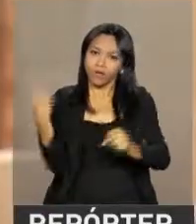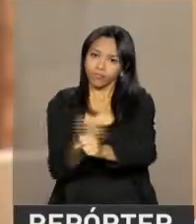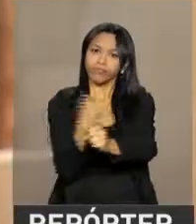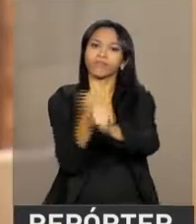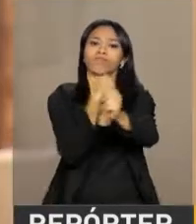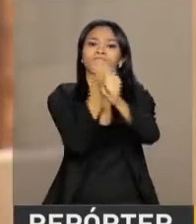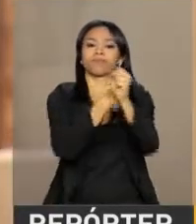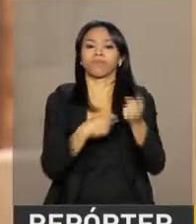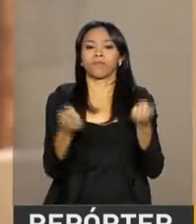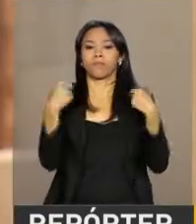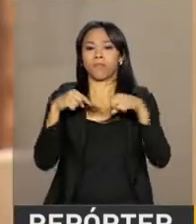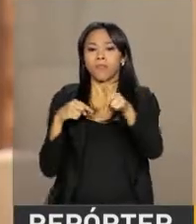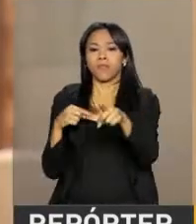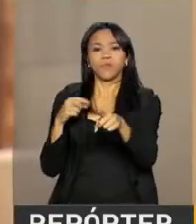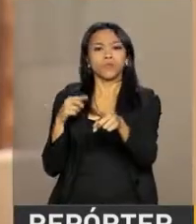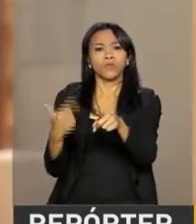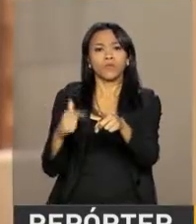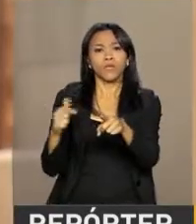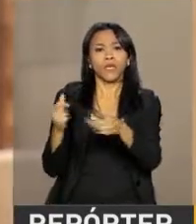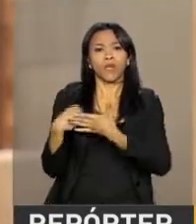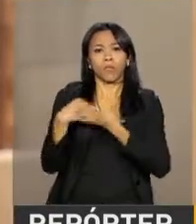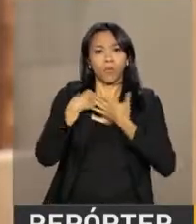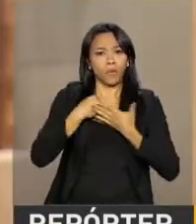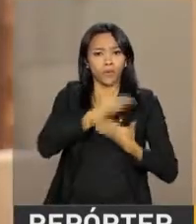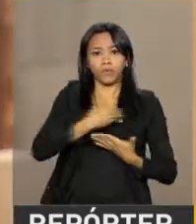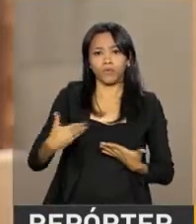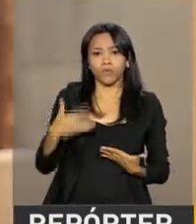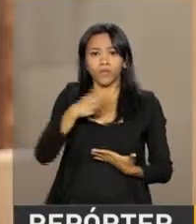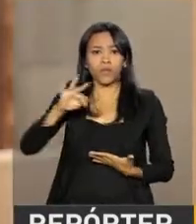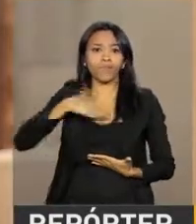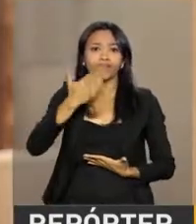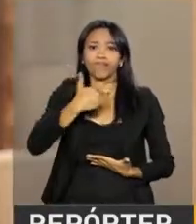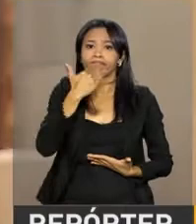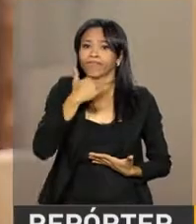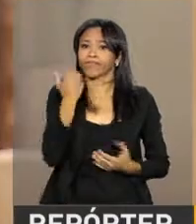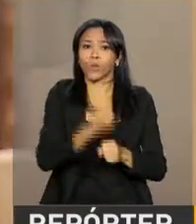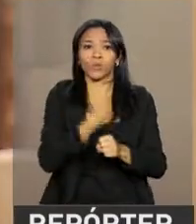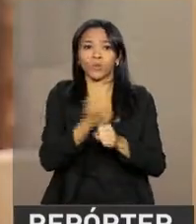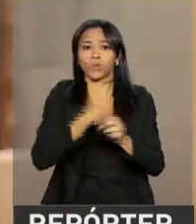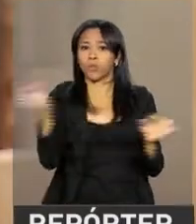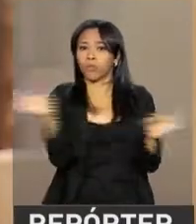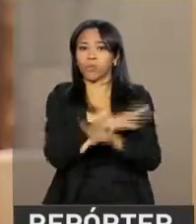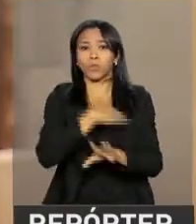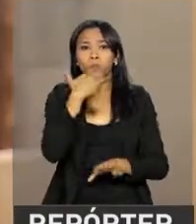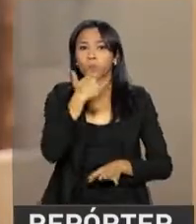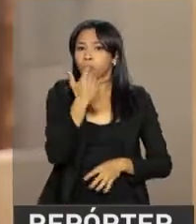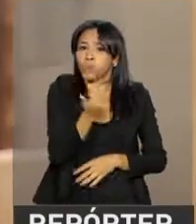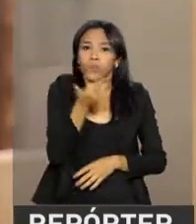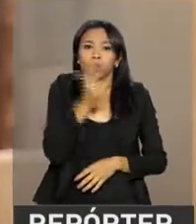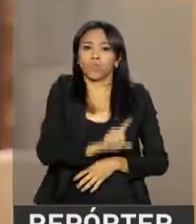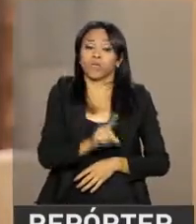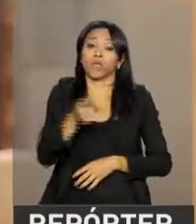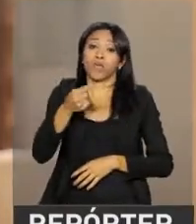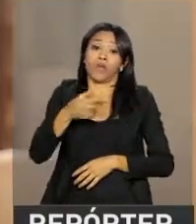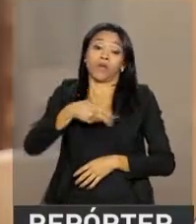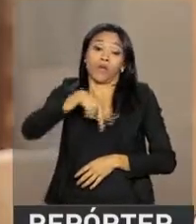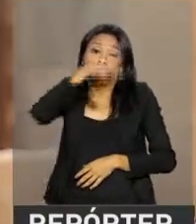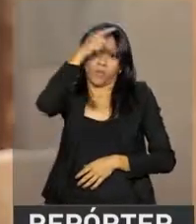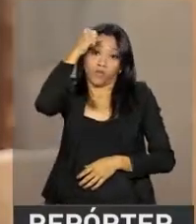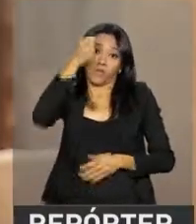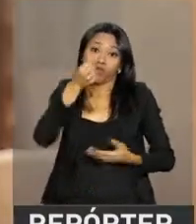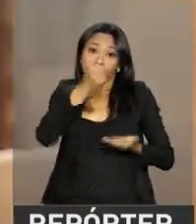apoio do governo federal seria inviável a construção dessas cinco unidades o município entra com a contrapartida que é o mínimo